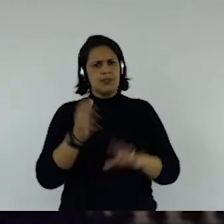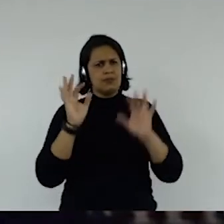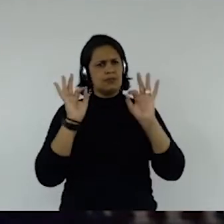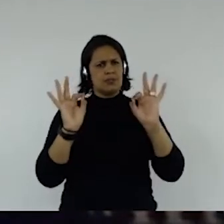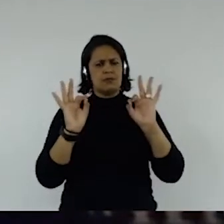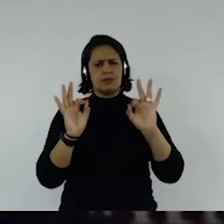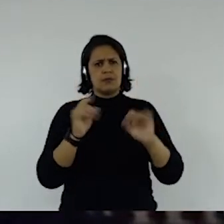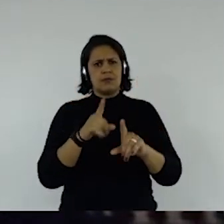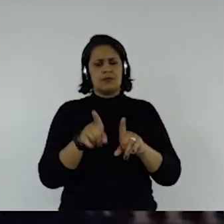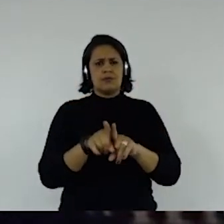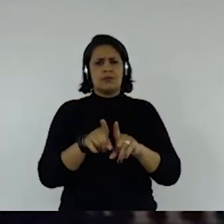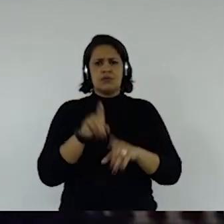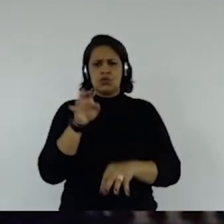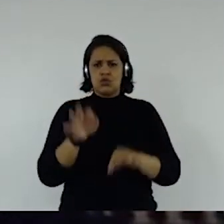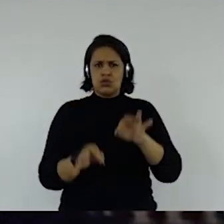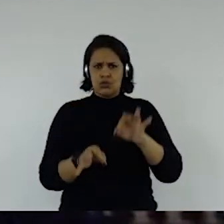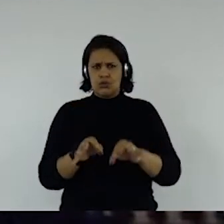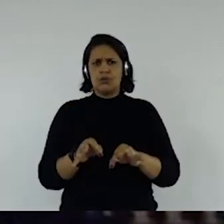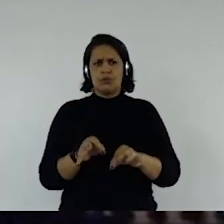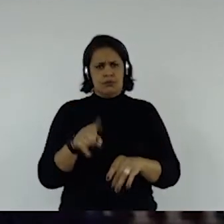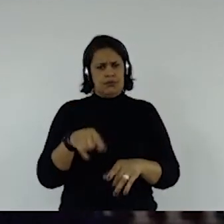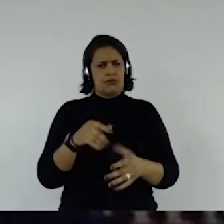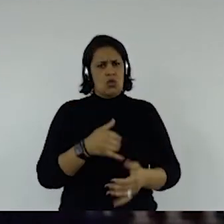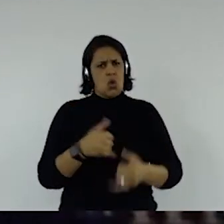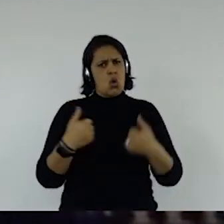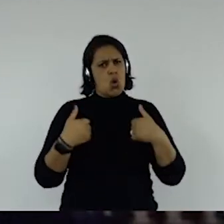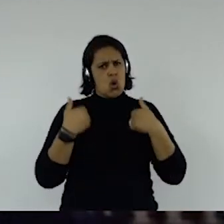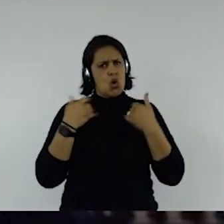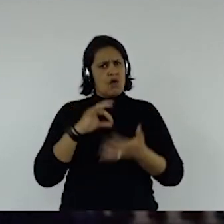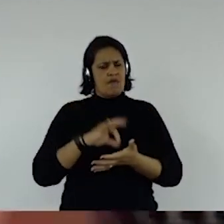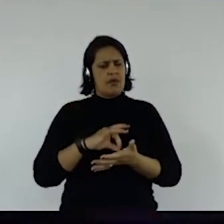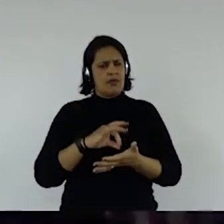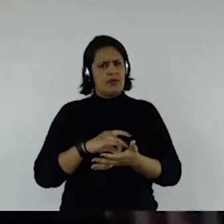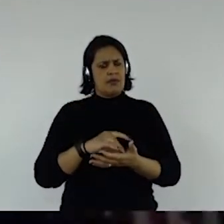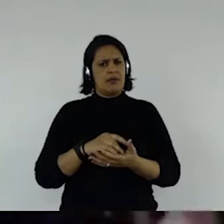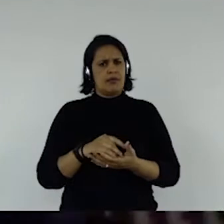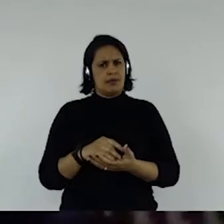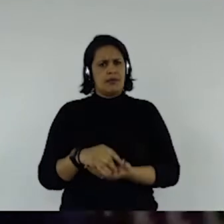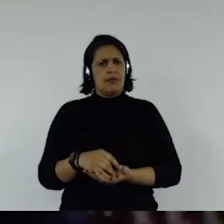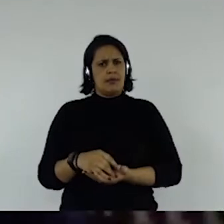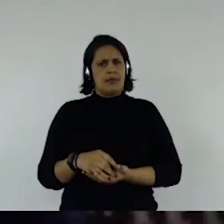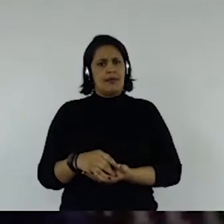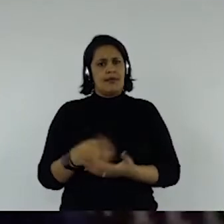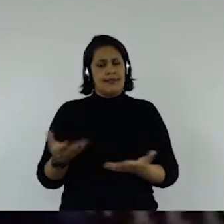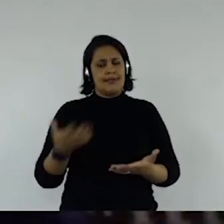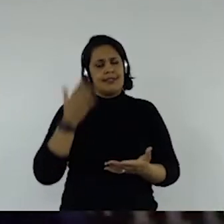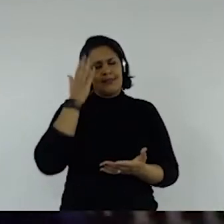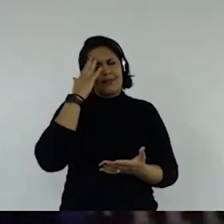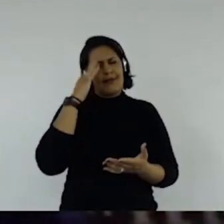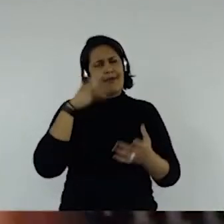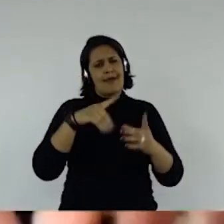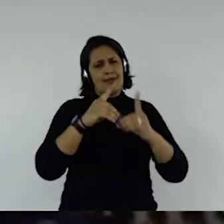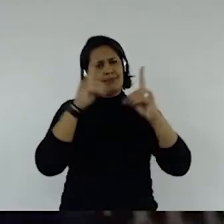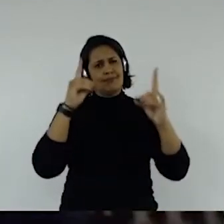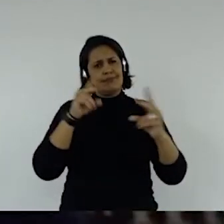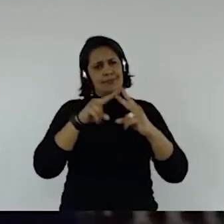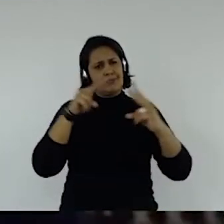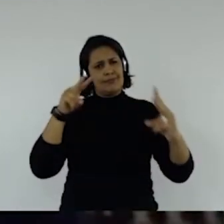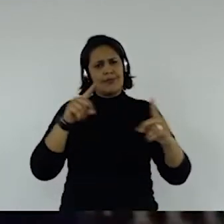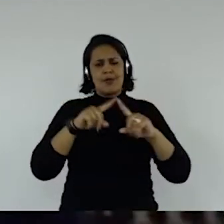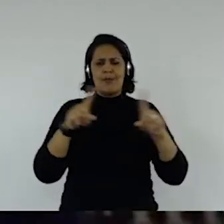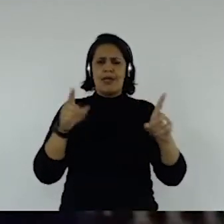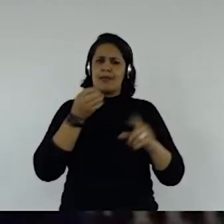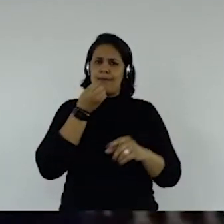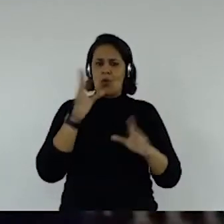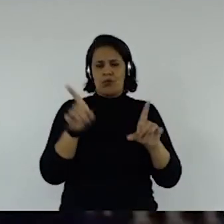como magistrado. É uma honra, de verdade, poder sentar numa mesa, ainda que virtual, e dividir esse espaço com essas pessoas. Para